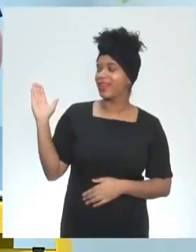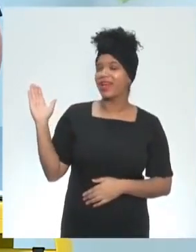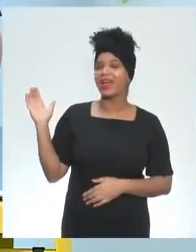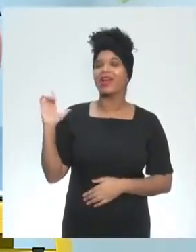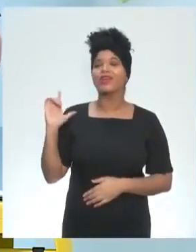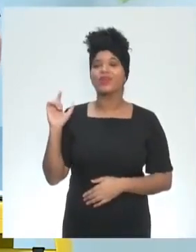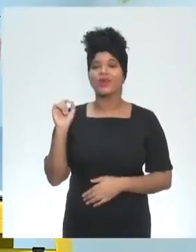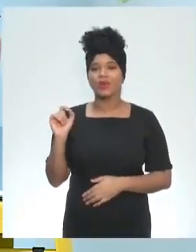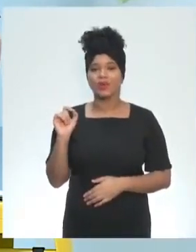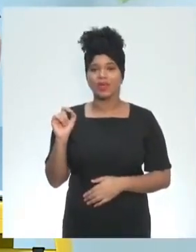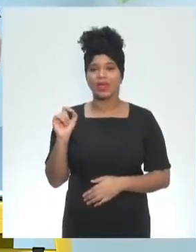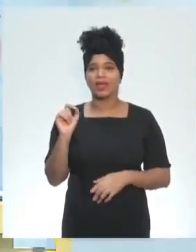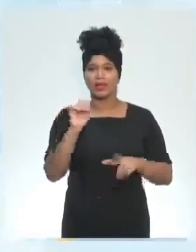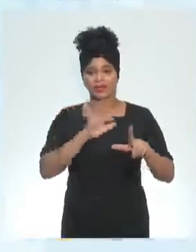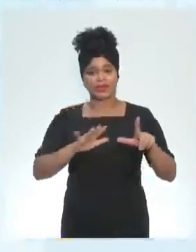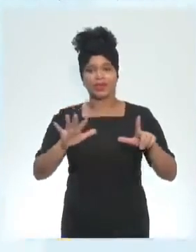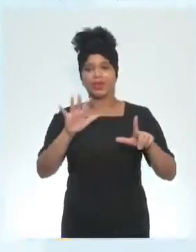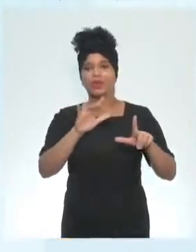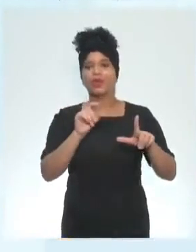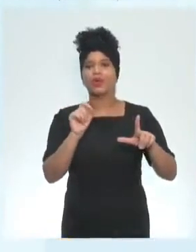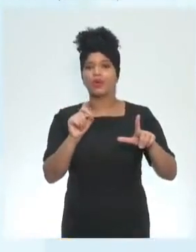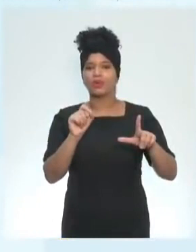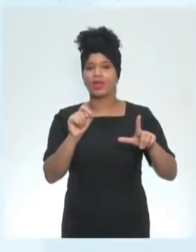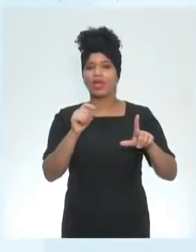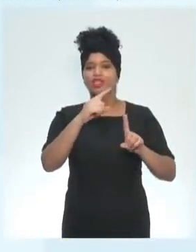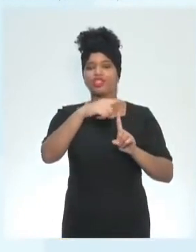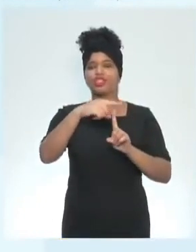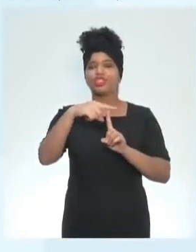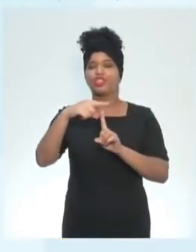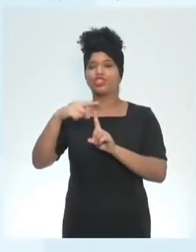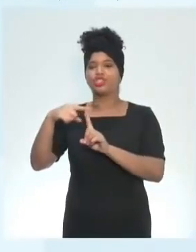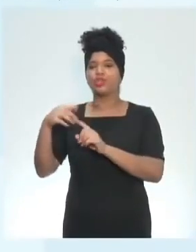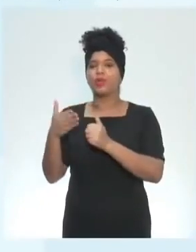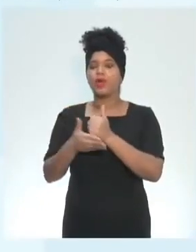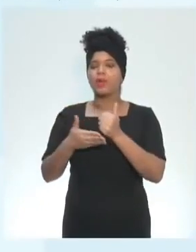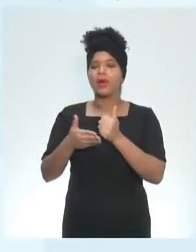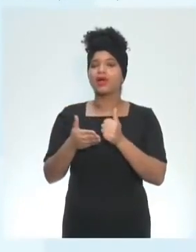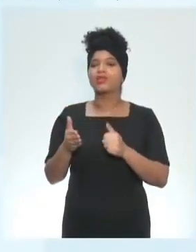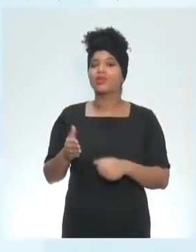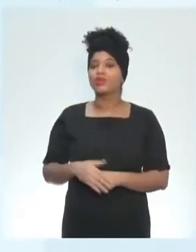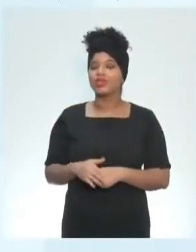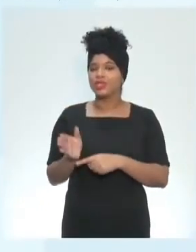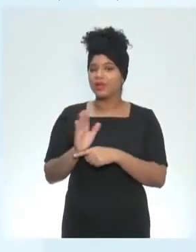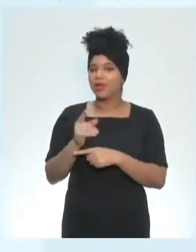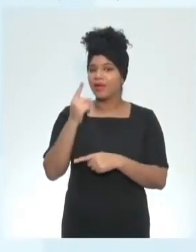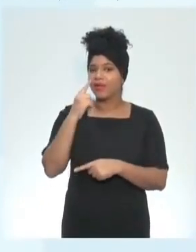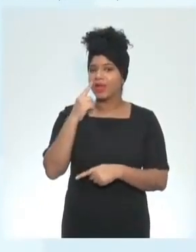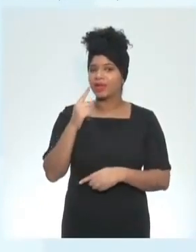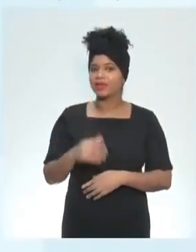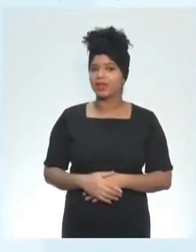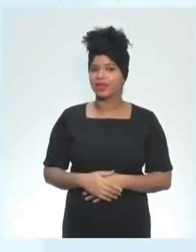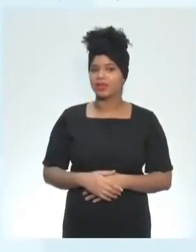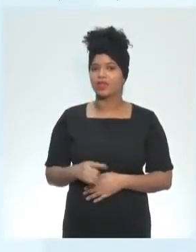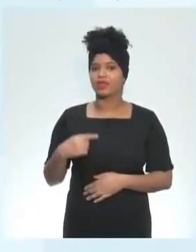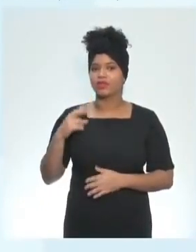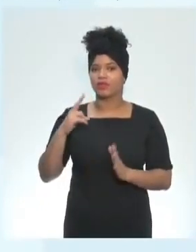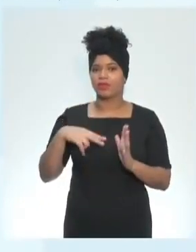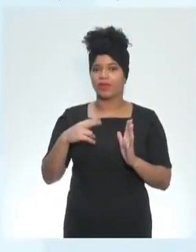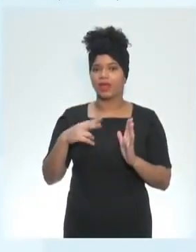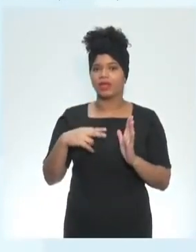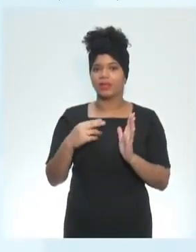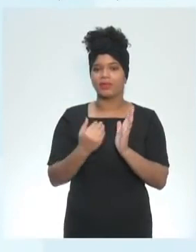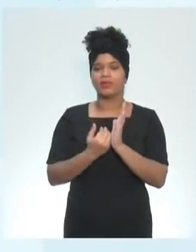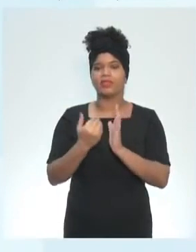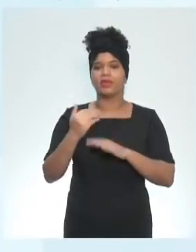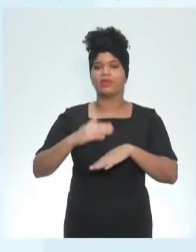gente tem lá um pouquinho dos tipos básicos de filme então se a gente vai ler repetir